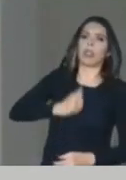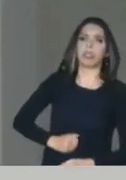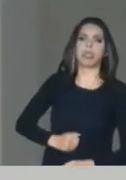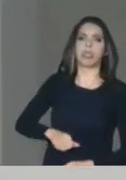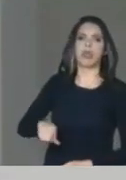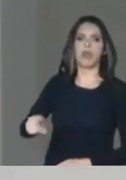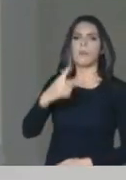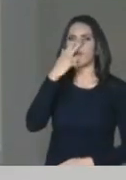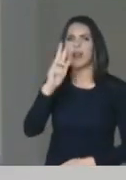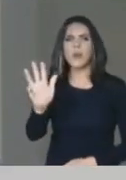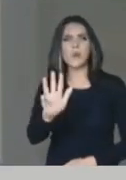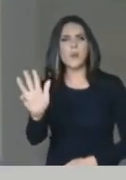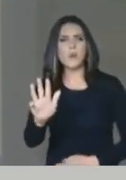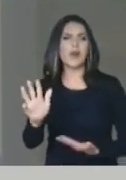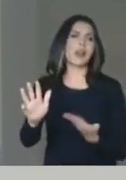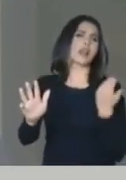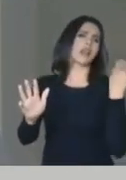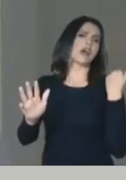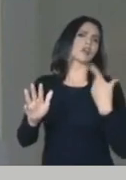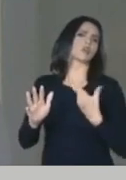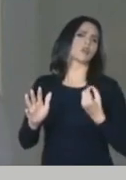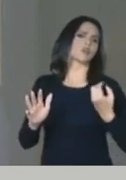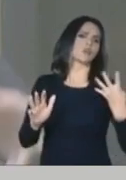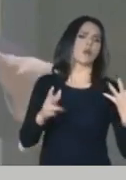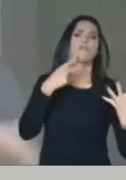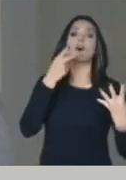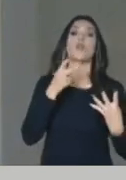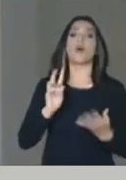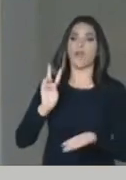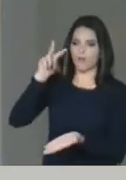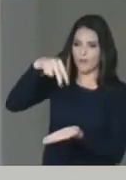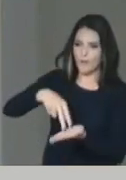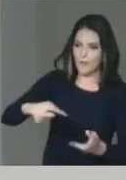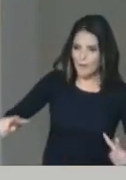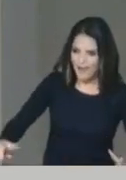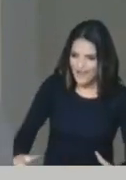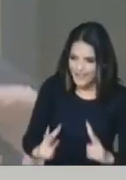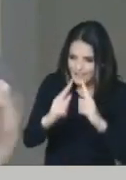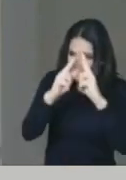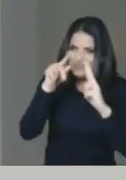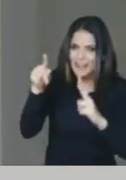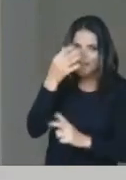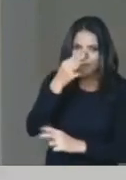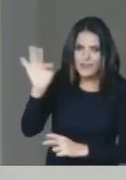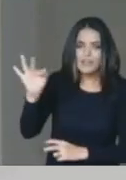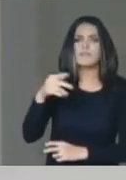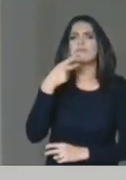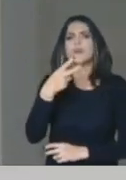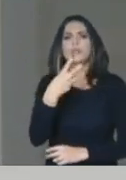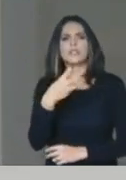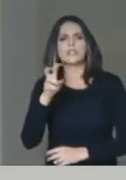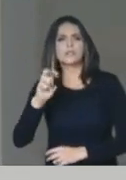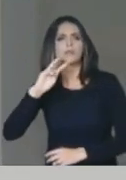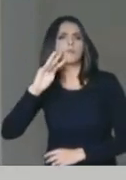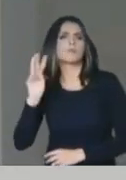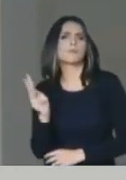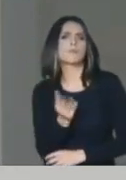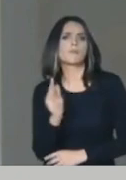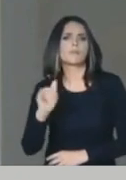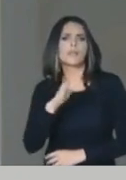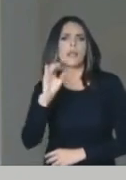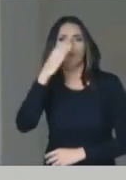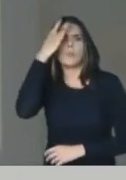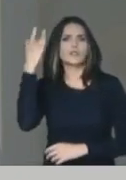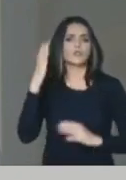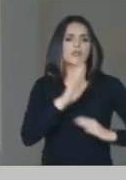quando, em 2004, disse que foi a Paris e disse que no Brasil havia 35 milhões de crianças nas